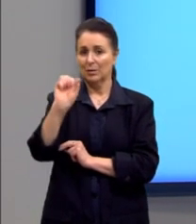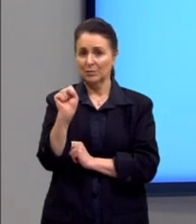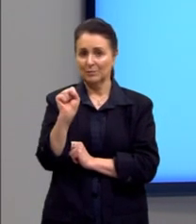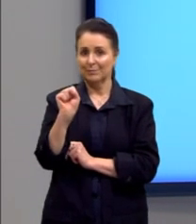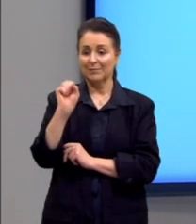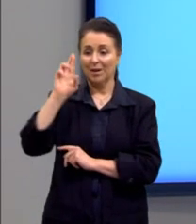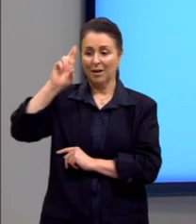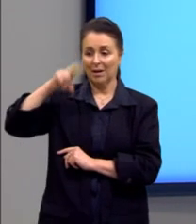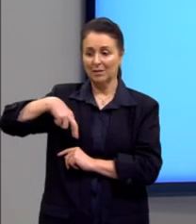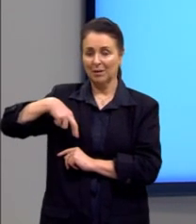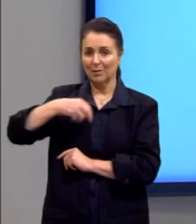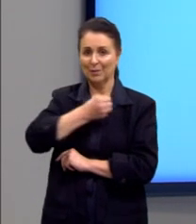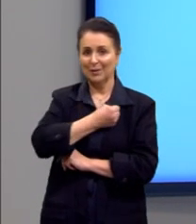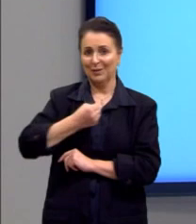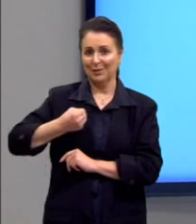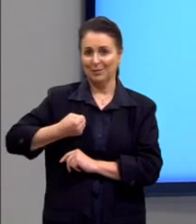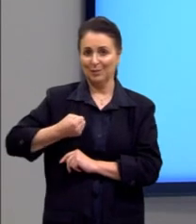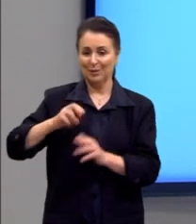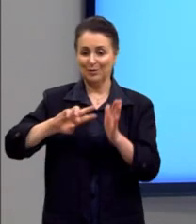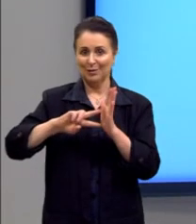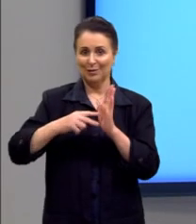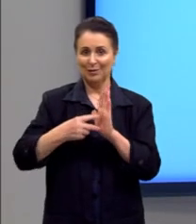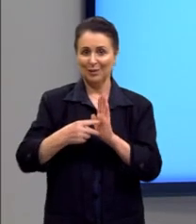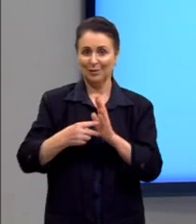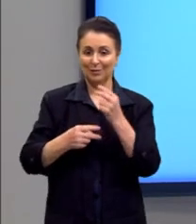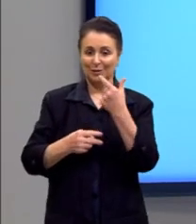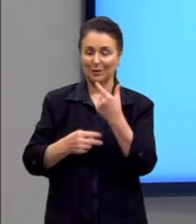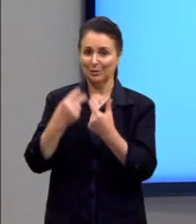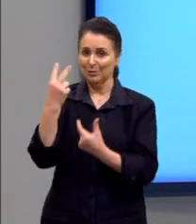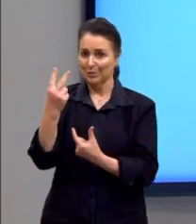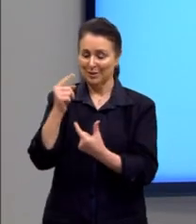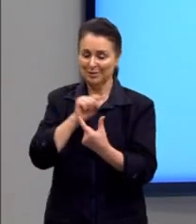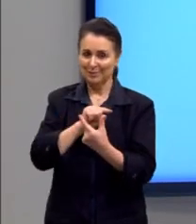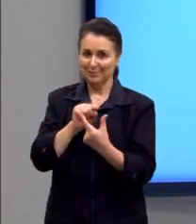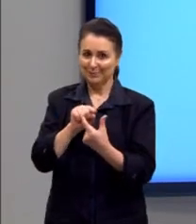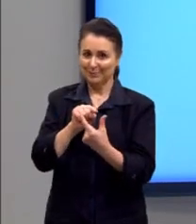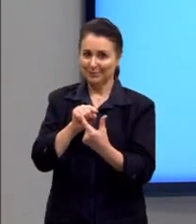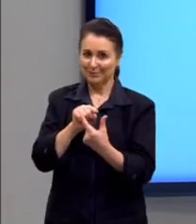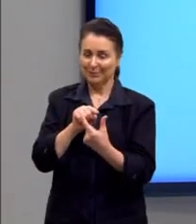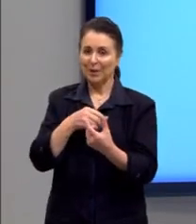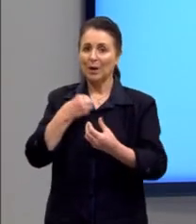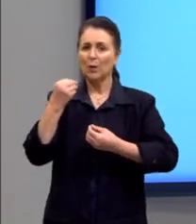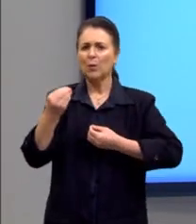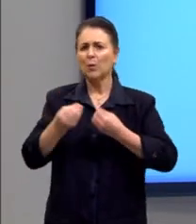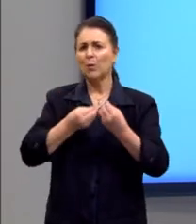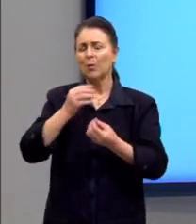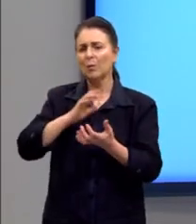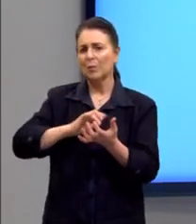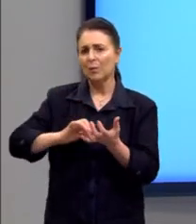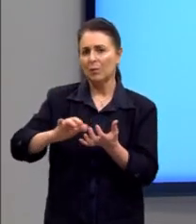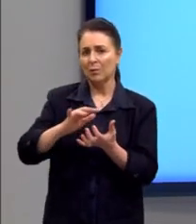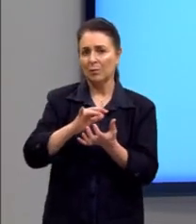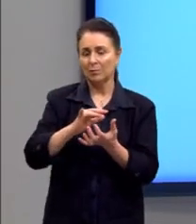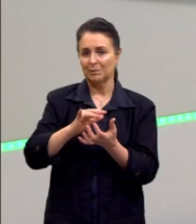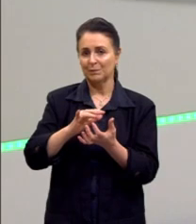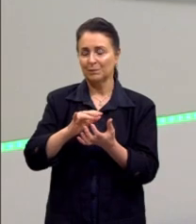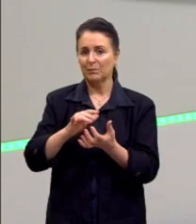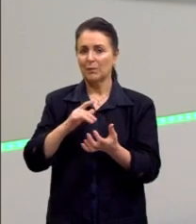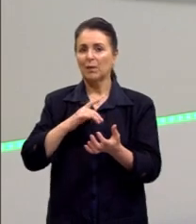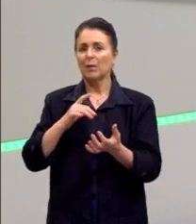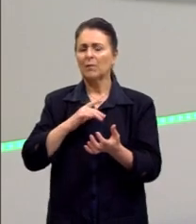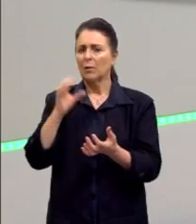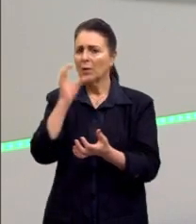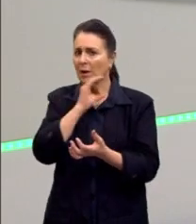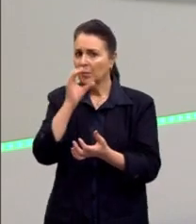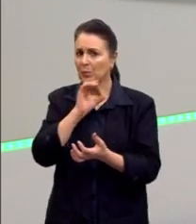razão e número e agora nós vamos ver como calcular né Nós vimos ele